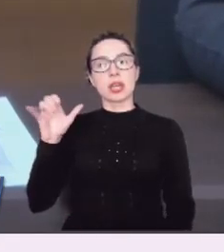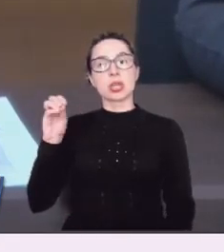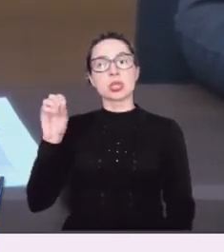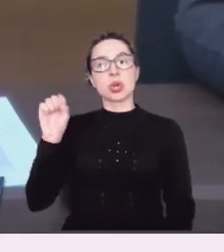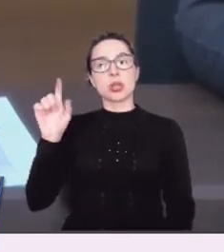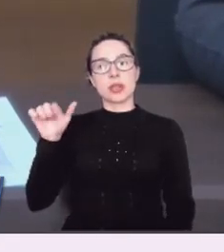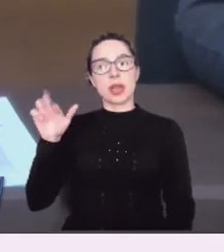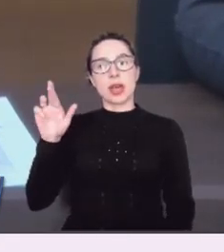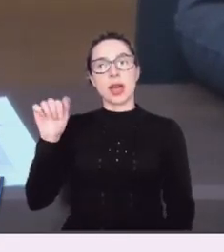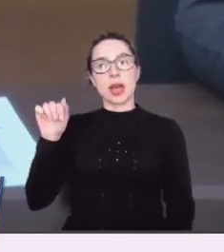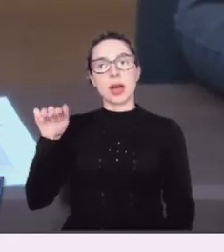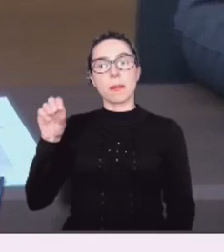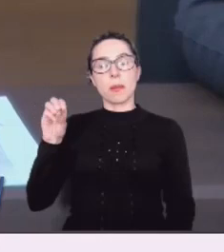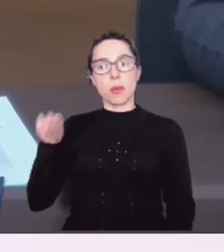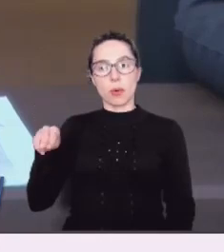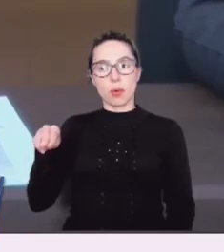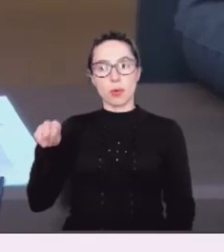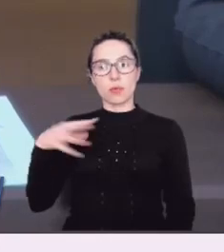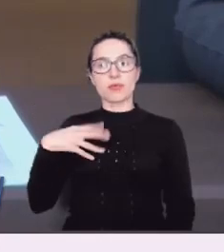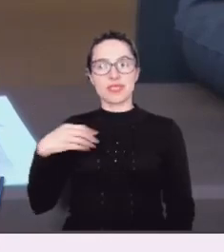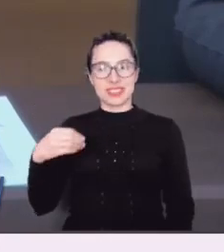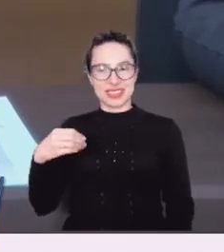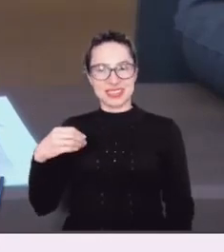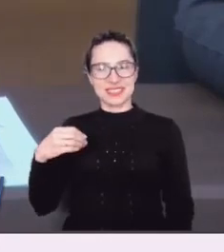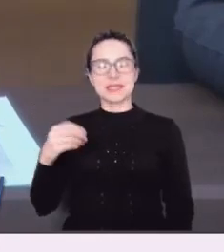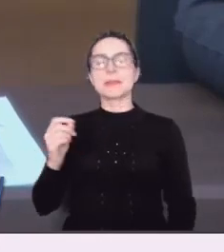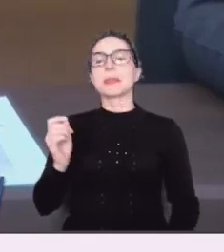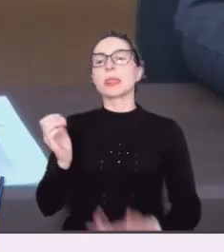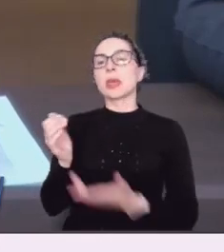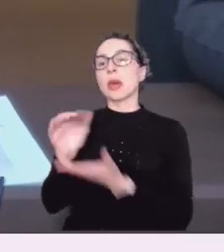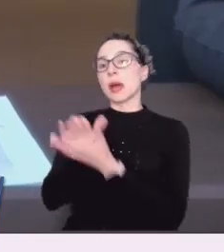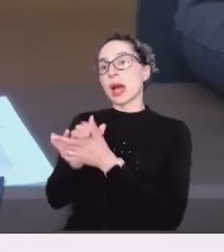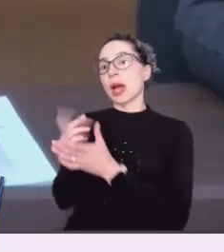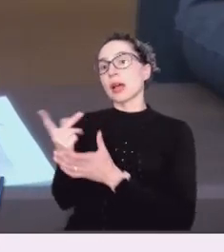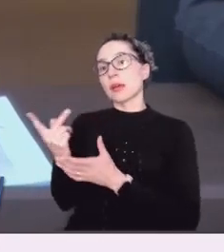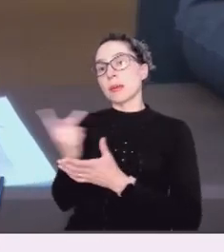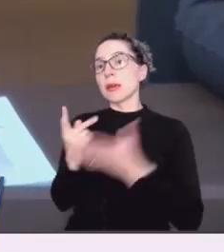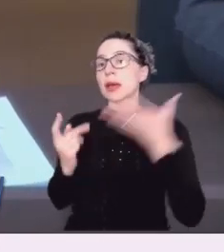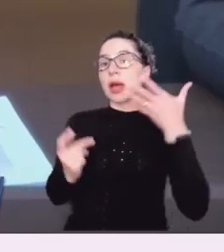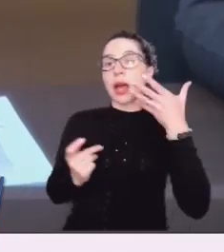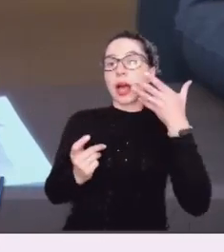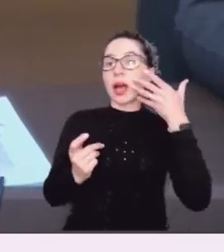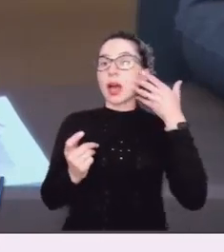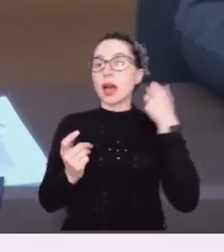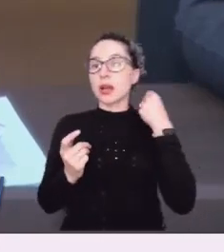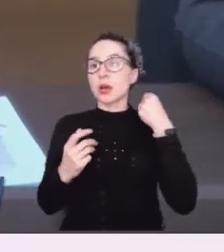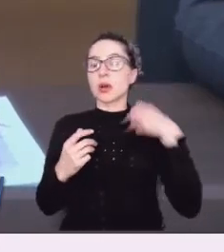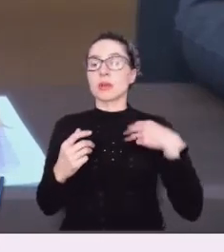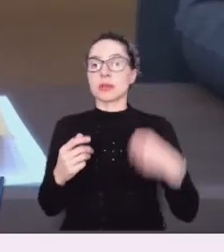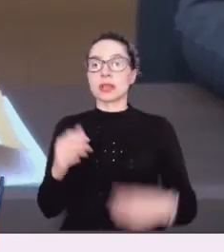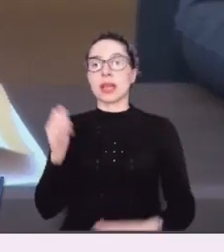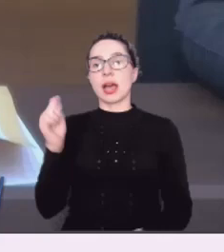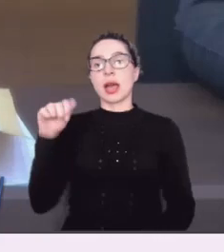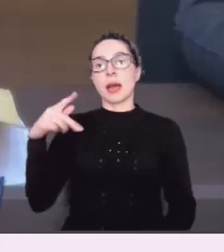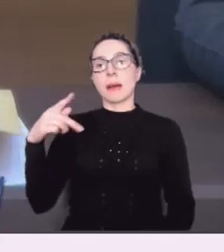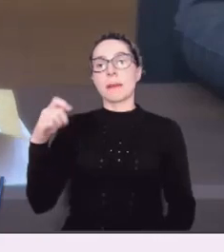Filho. O casal também criou como filha adotiva Aparecida das Graças